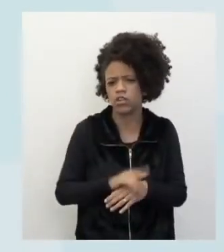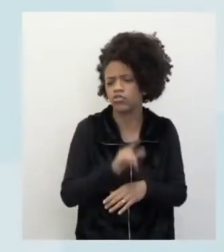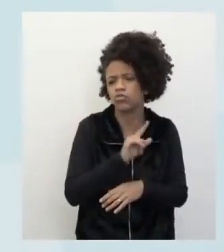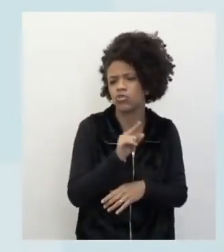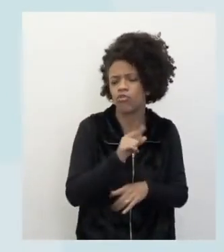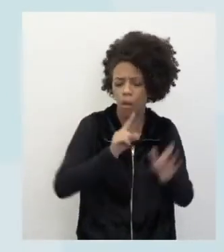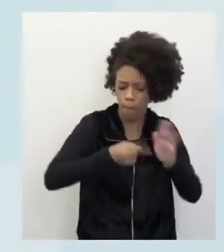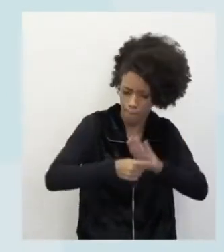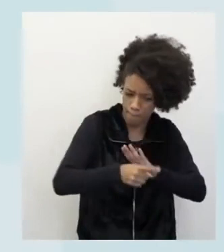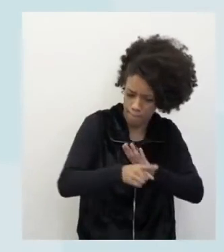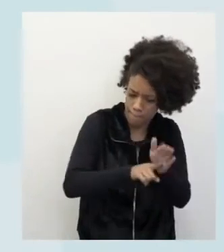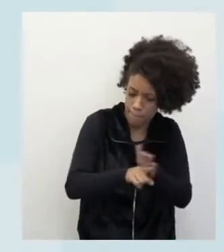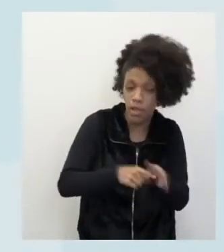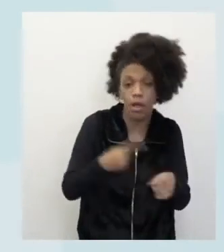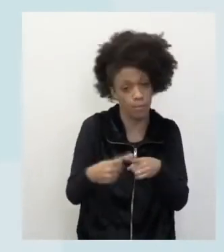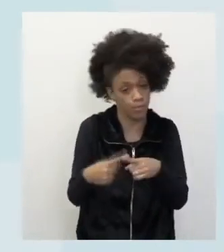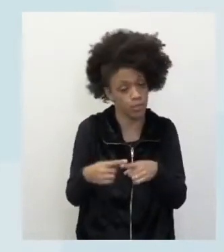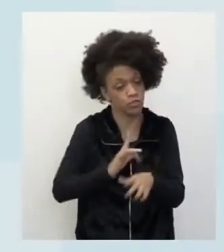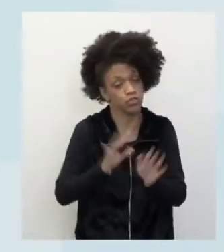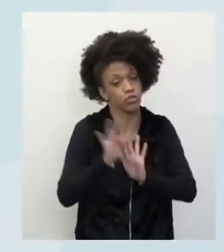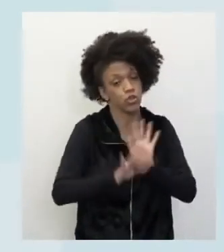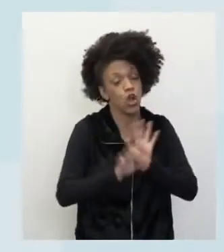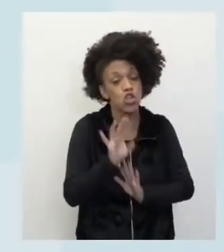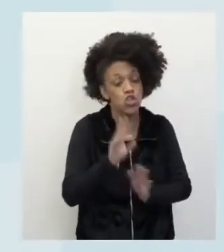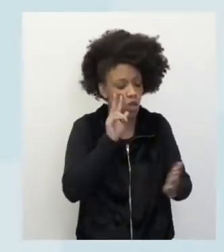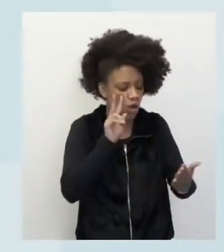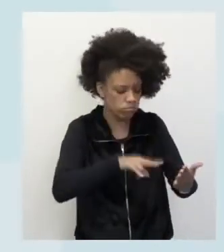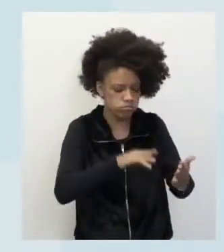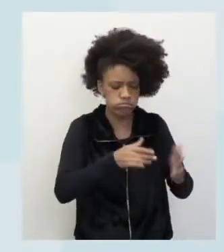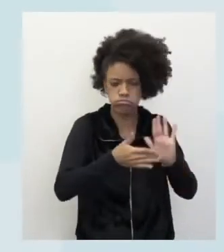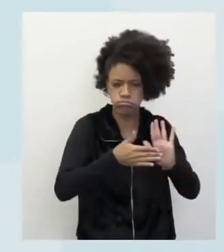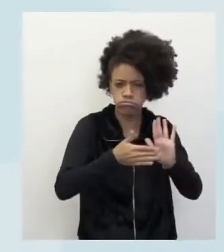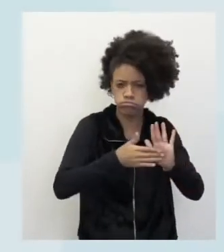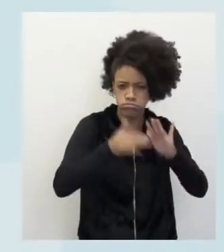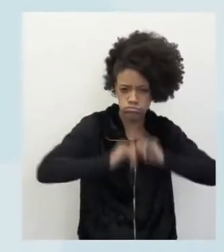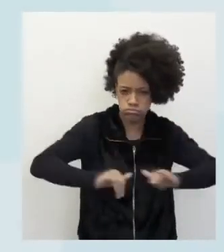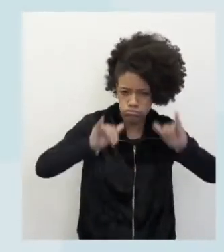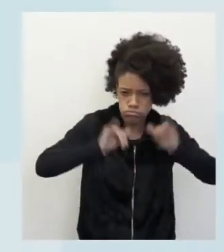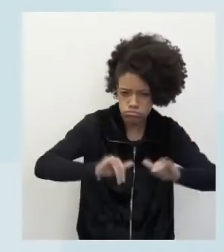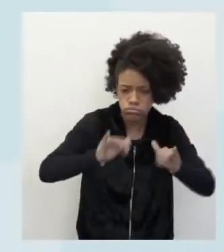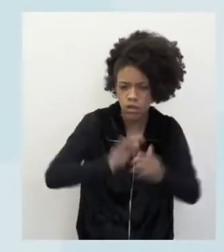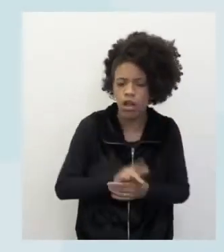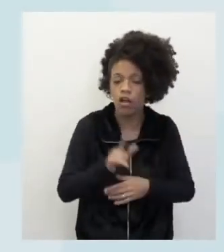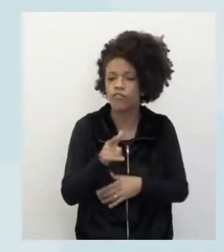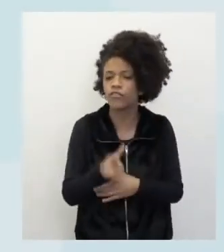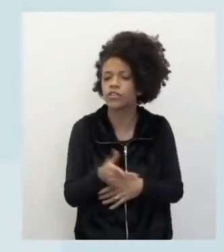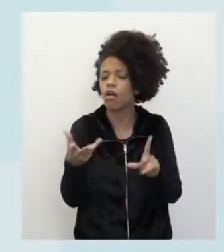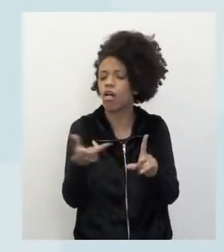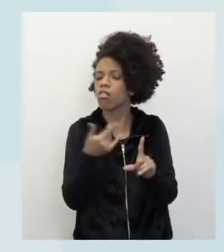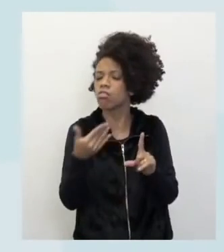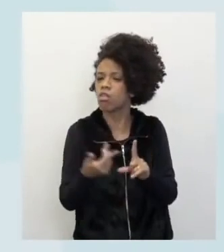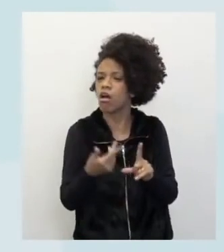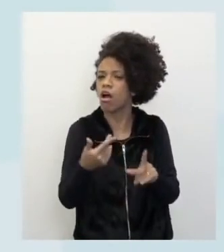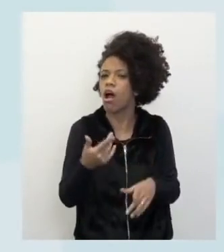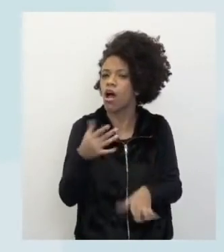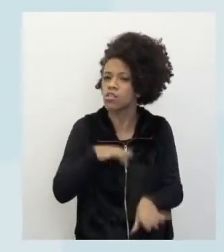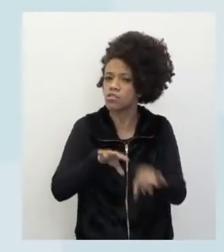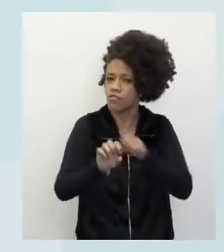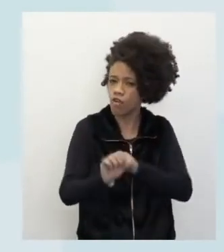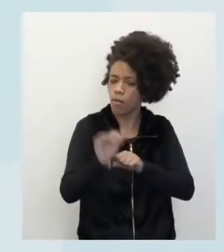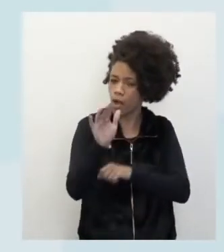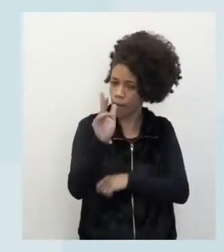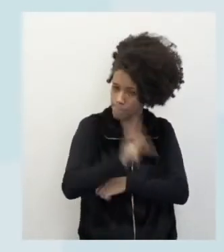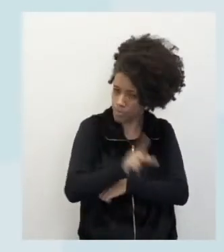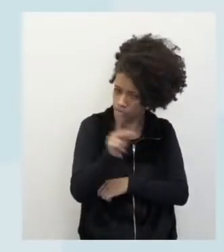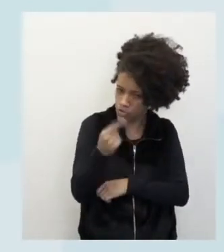ao fundo, porque tinha um texto. Só lendo o slogan e o título da campanha, você foi convencido a ser professor?